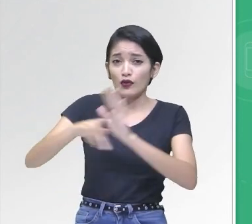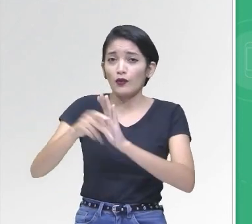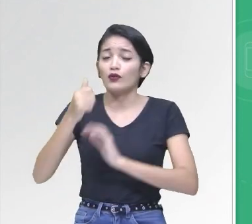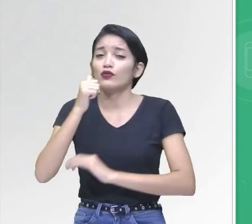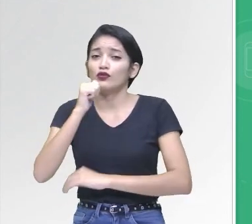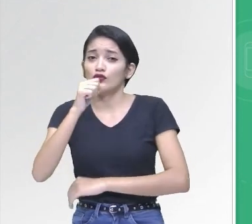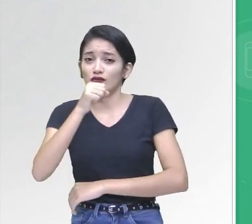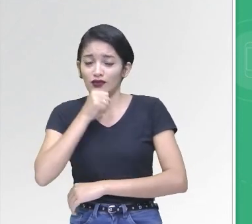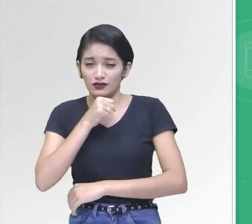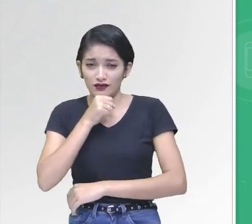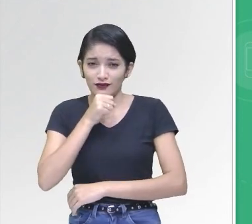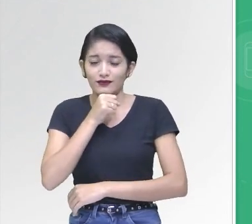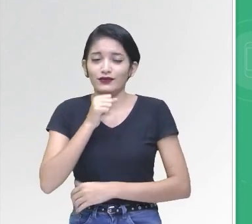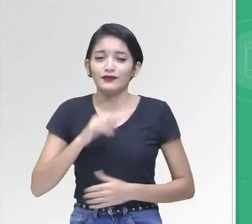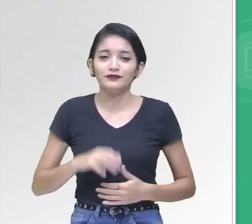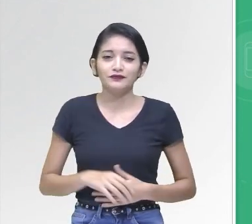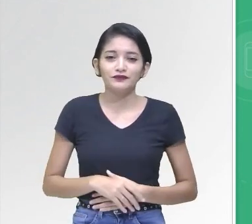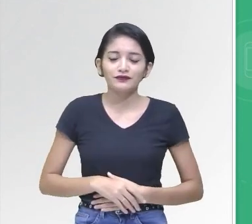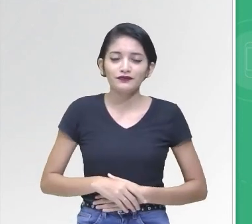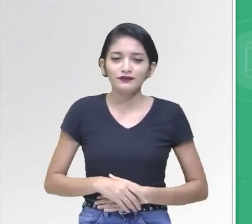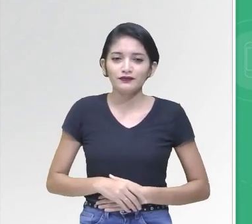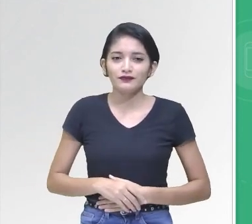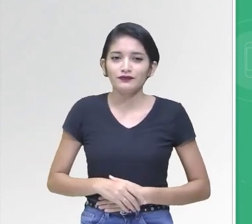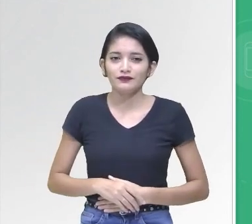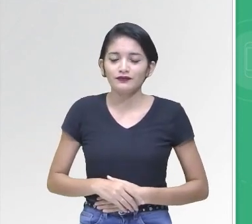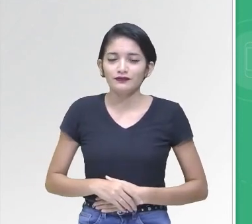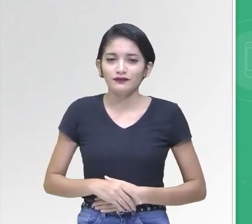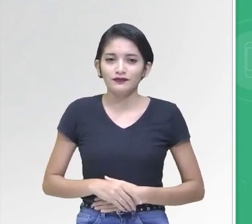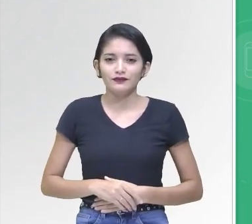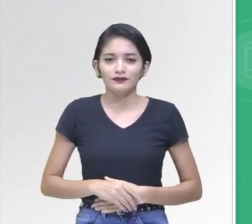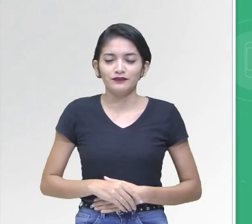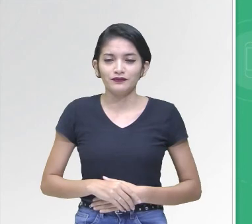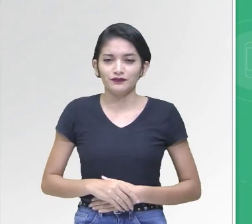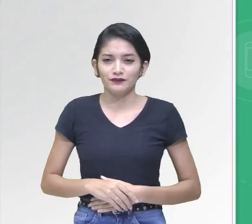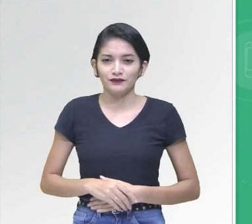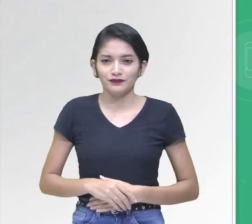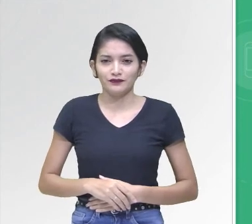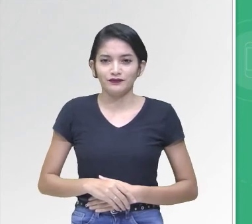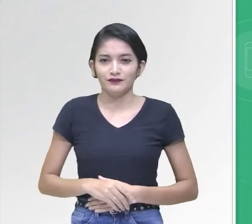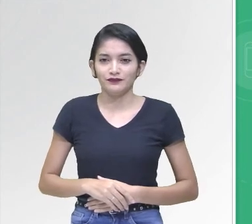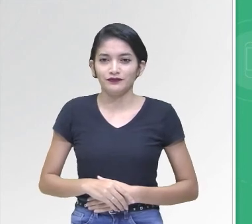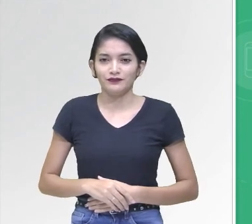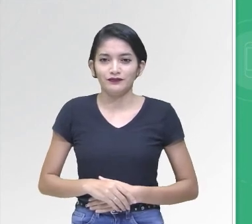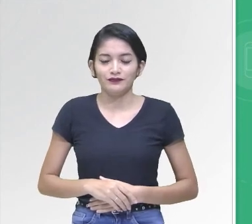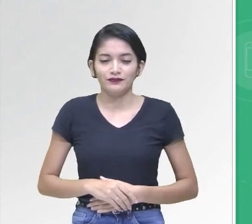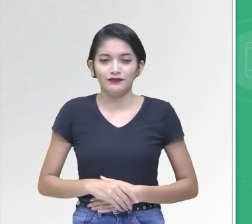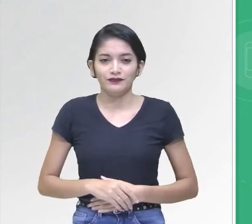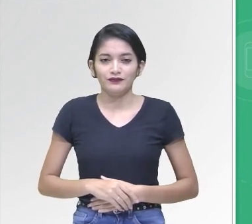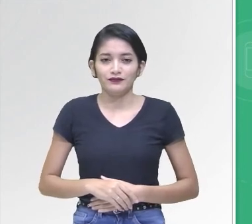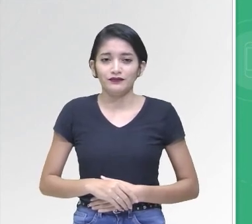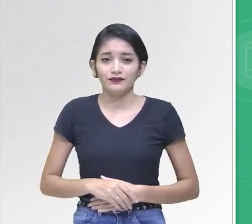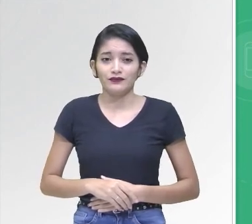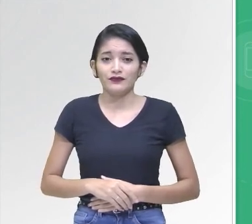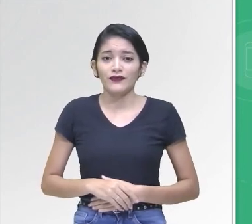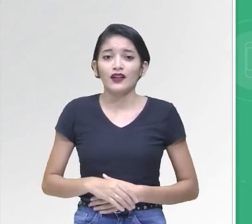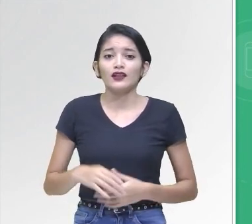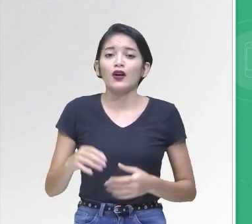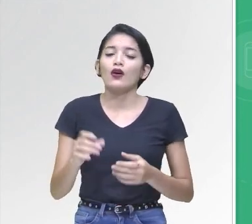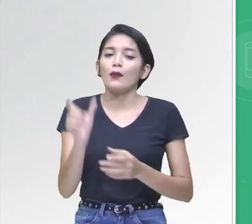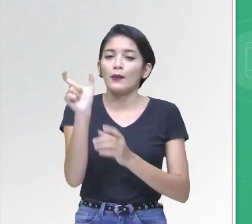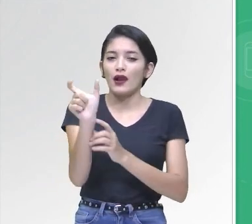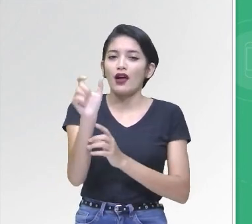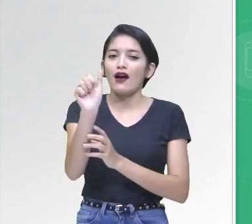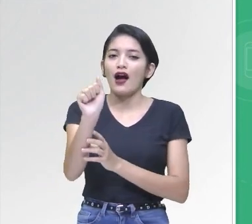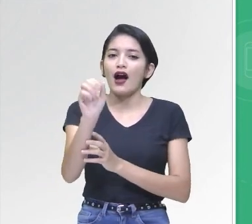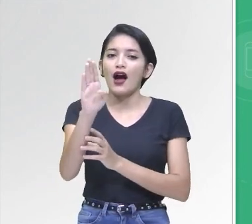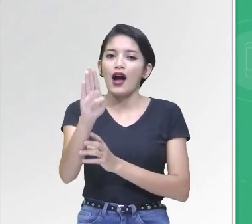en la escuela yo voy a trabajar con mis alumnos y ellos van a escribir una carta a sus abuelos. Abuelos significa os avós.